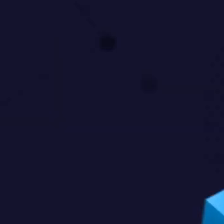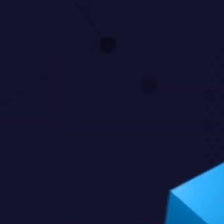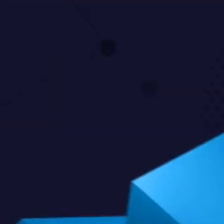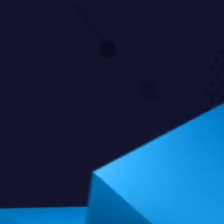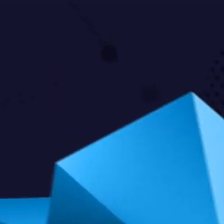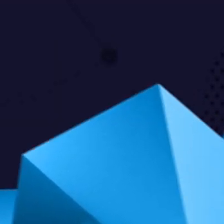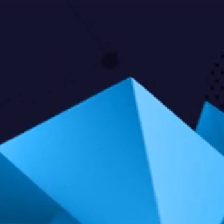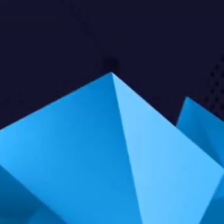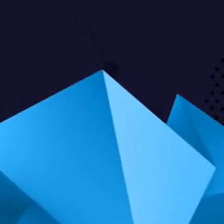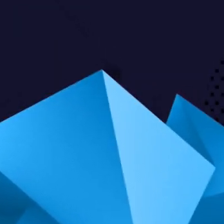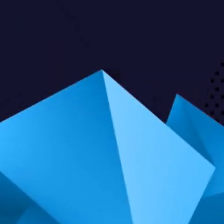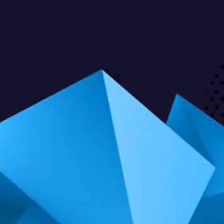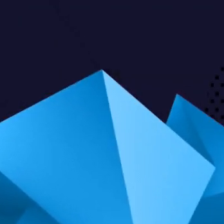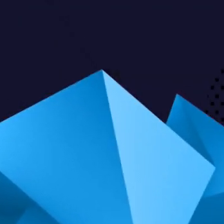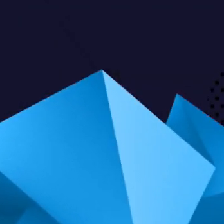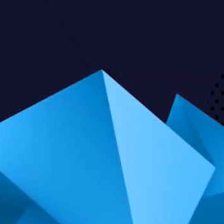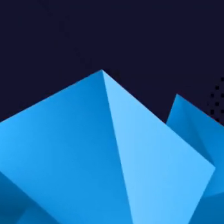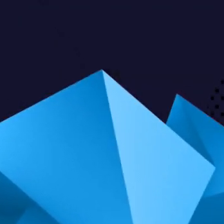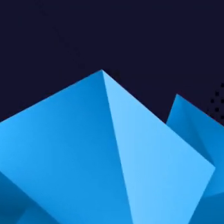Olá